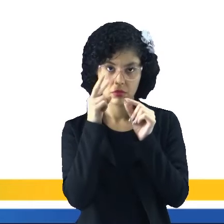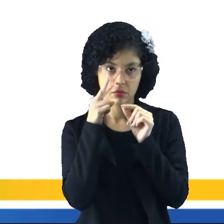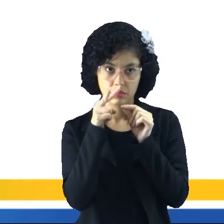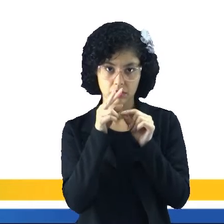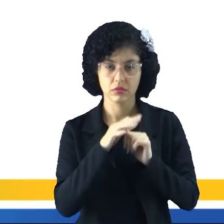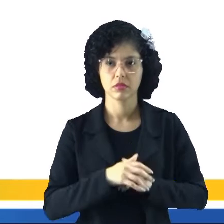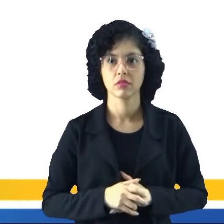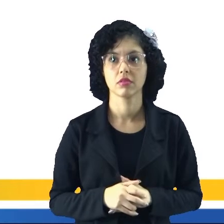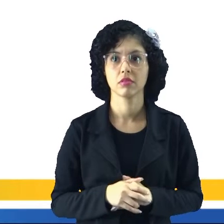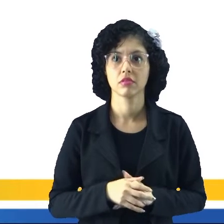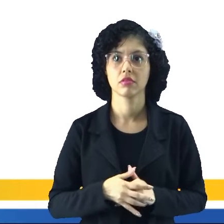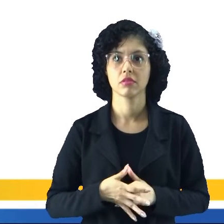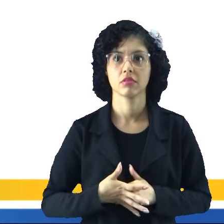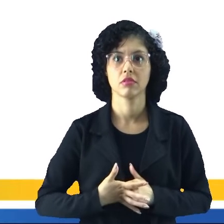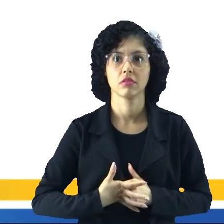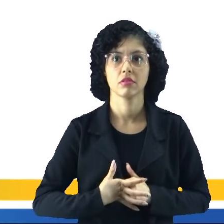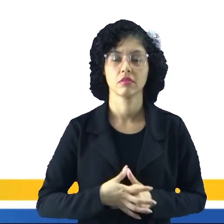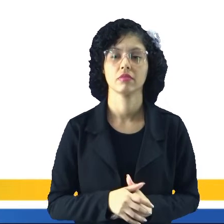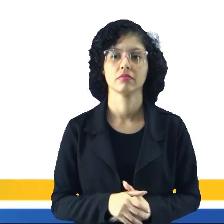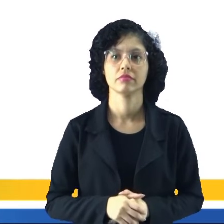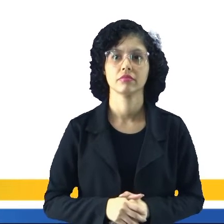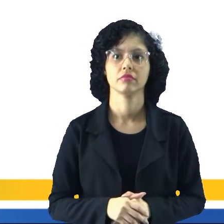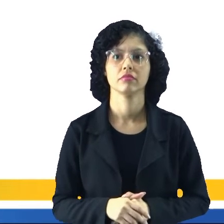né. Então nós temos ali,